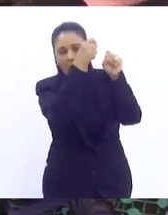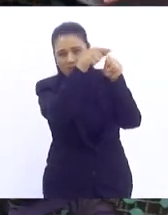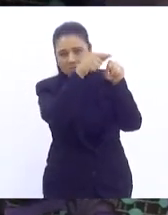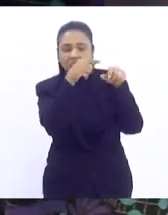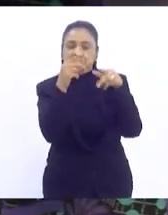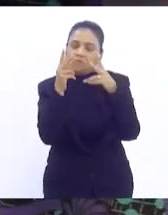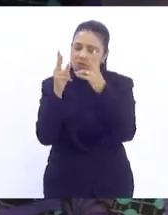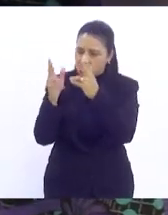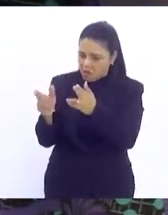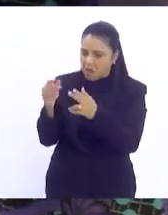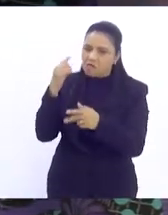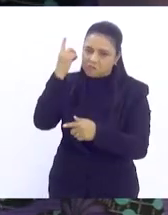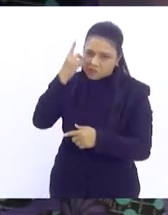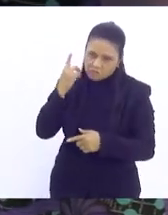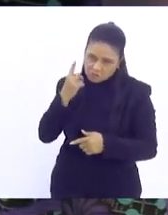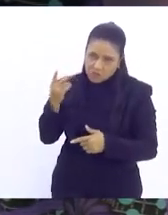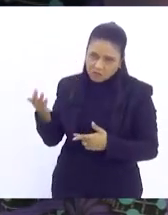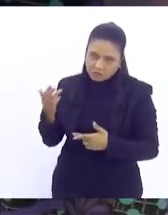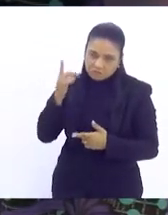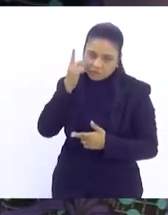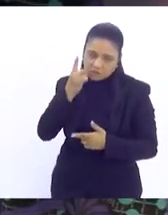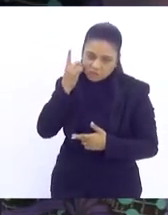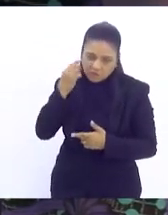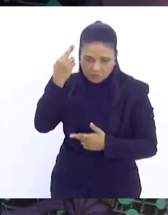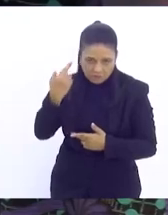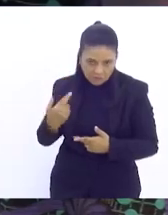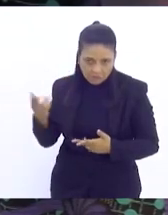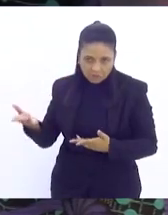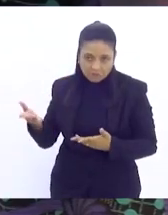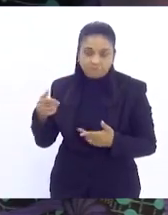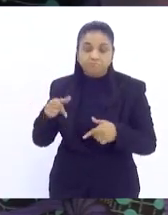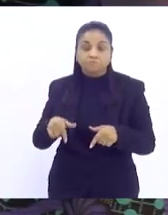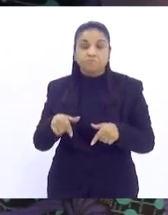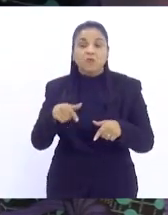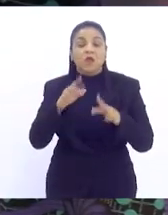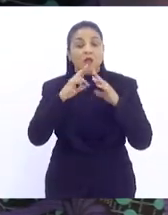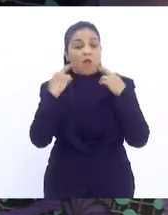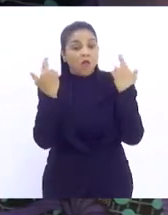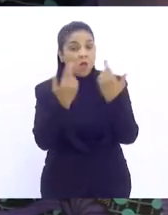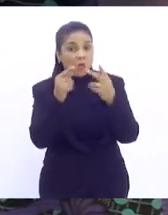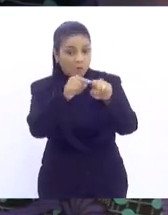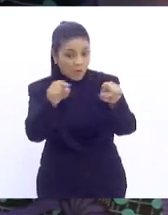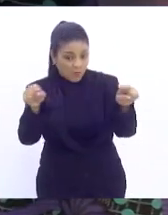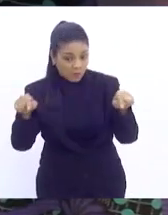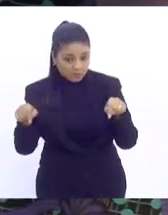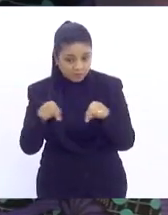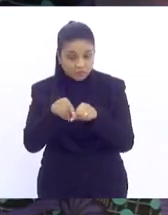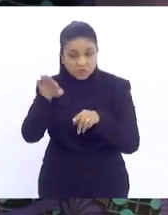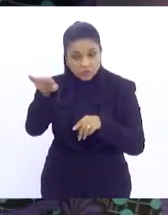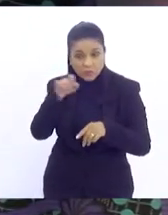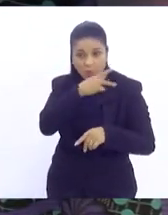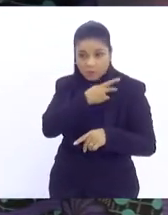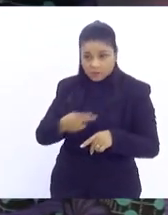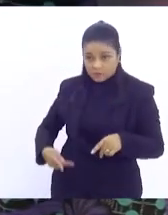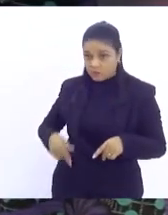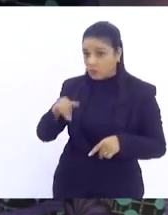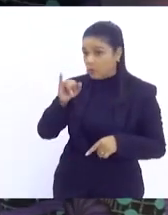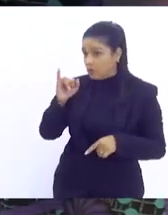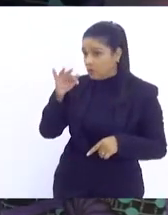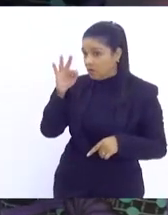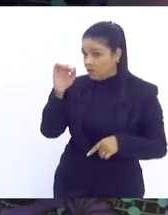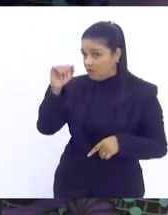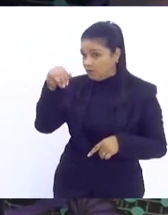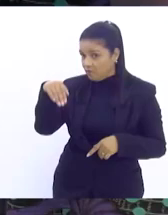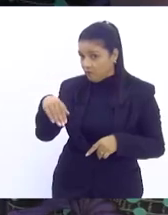mencionou esse projeto tá tramitando aqui na casa tive uma reunião no meu gabinete chamei o presidente Nacional do IFAM que